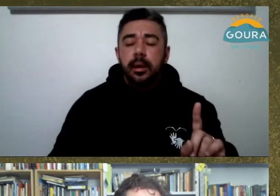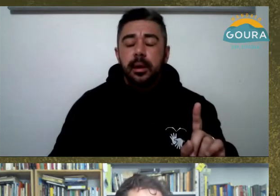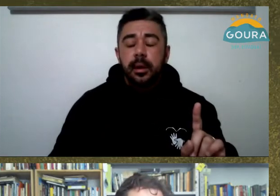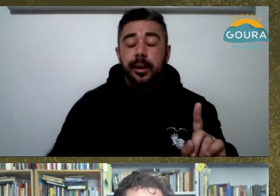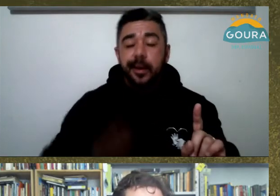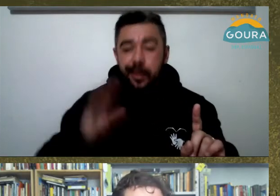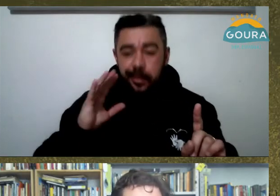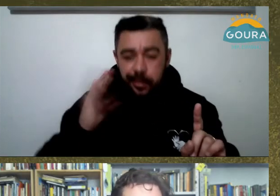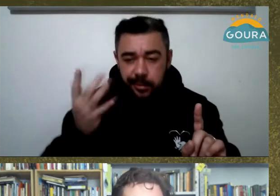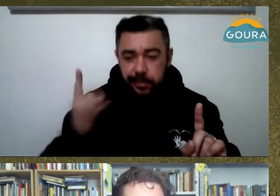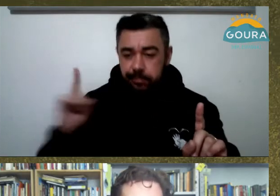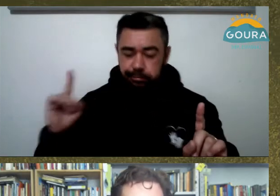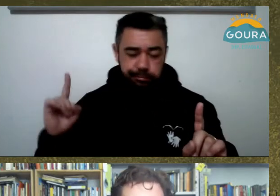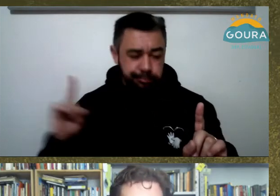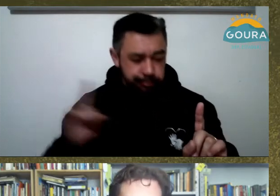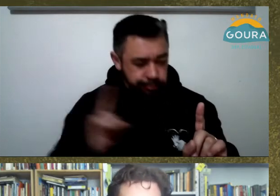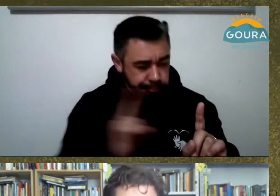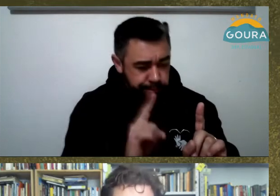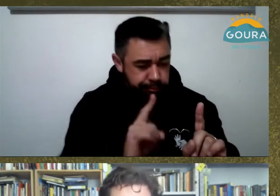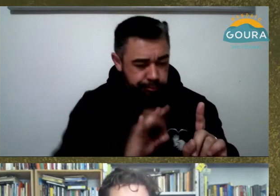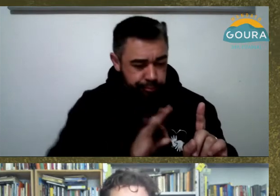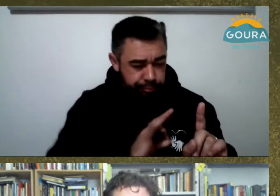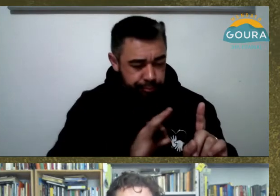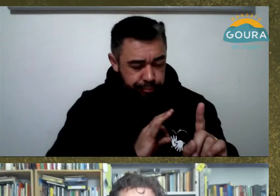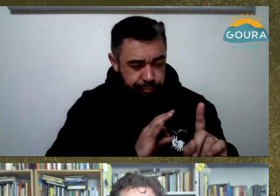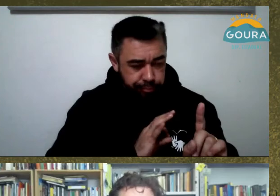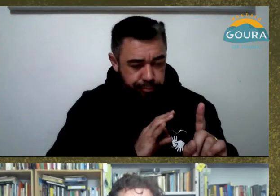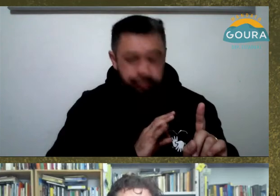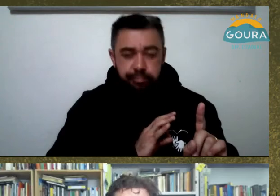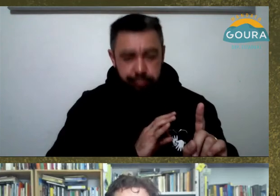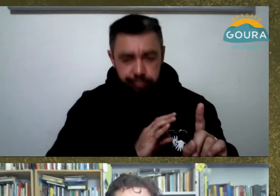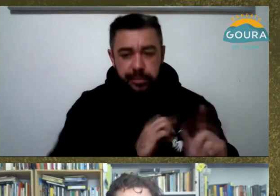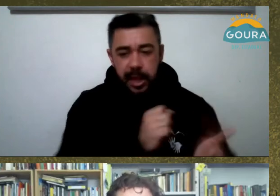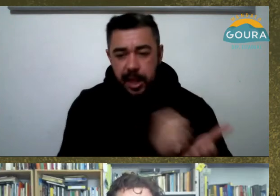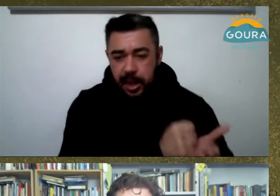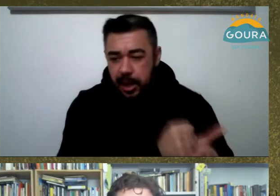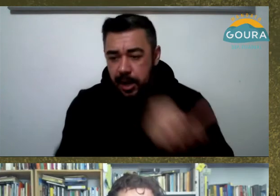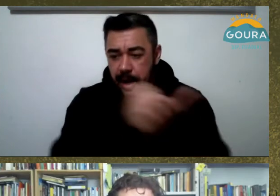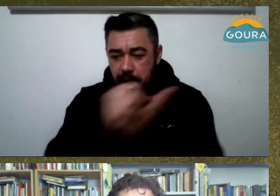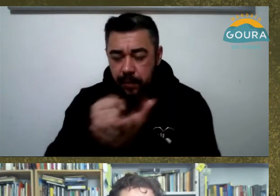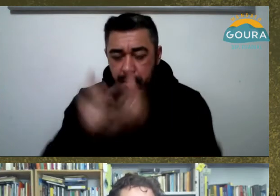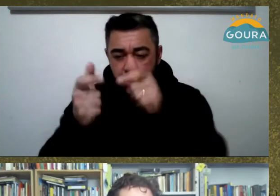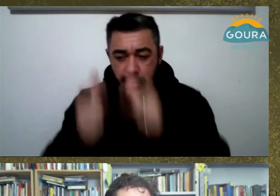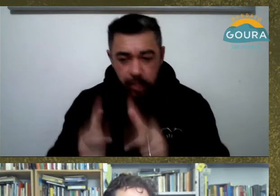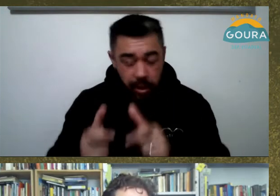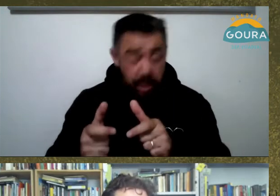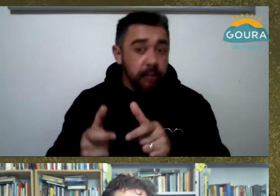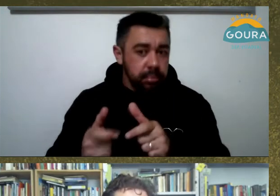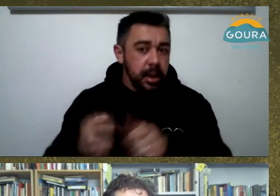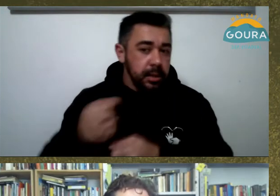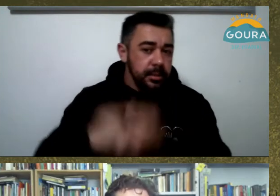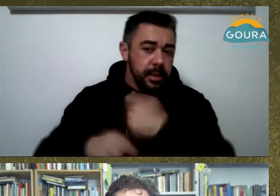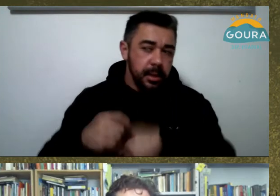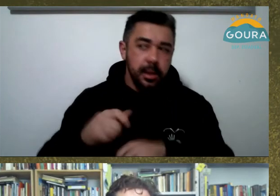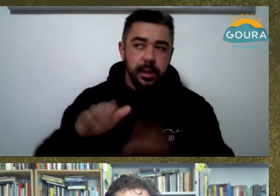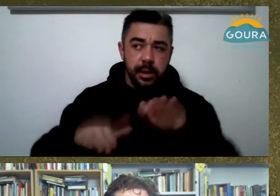pela força policial, é conduzido a um órgão administrativo dependente do Ministério da